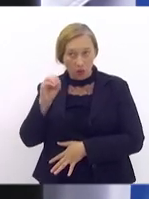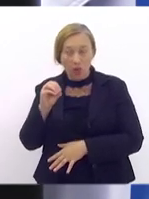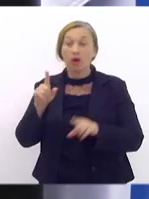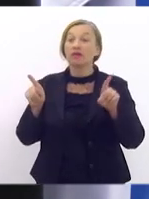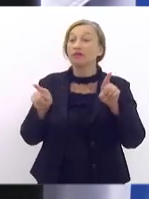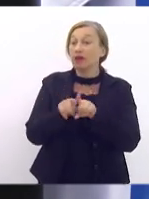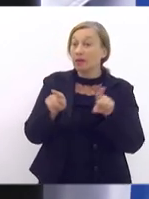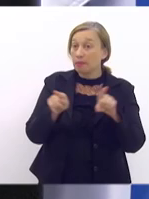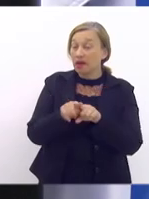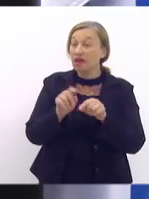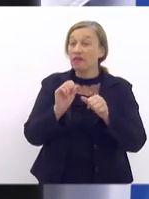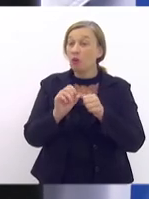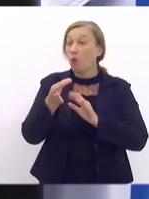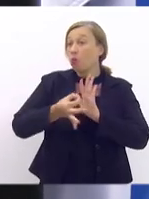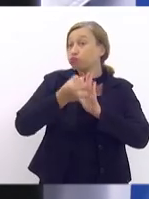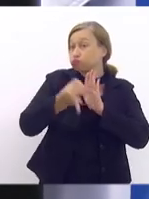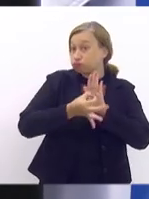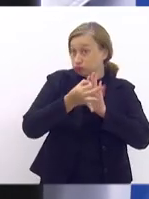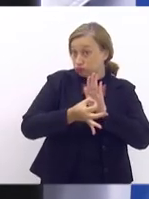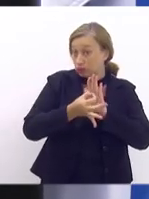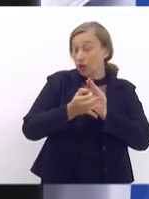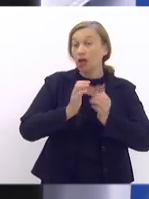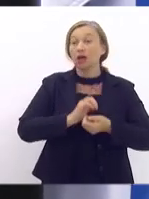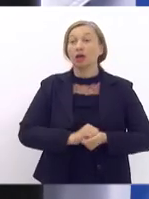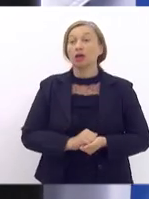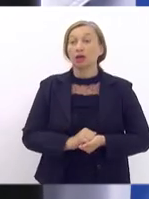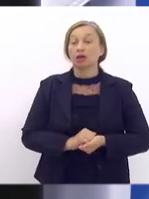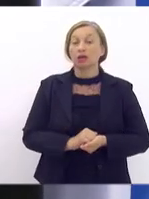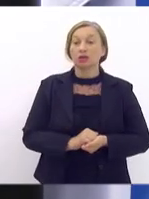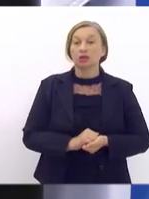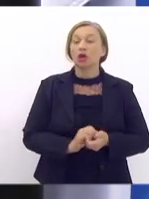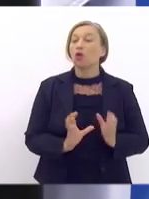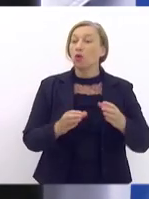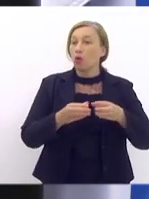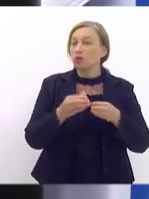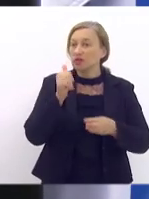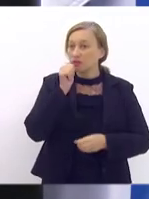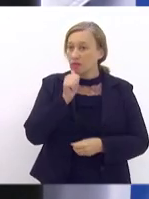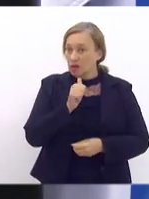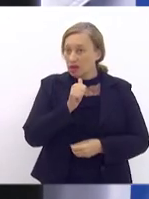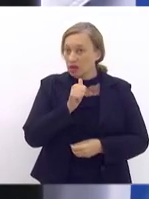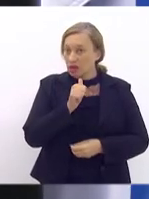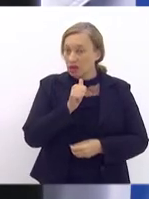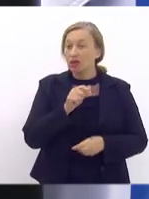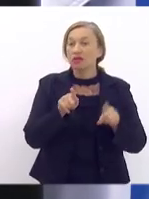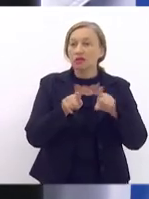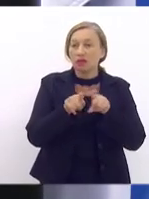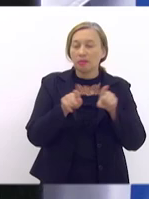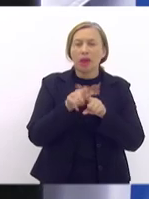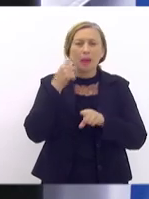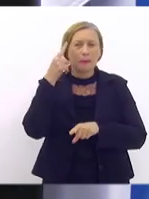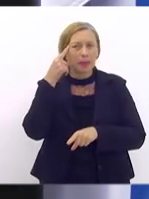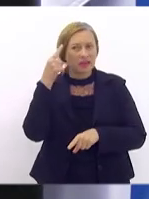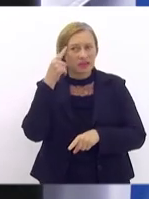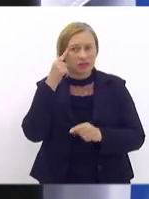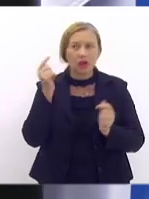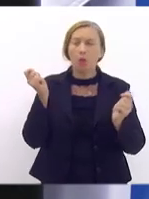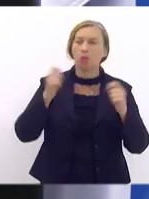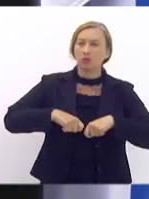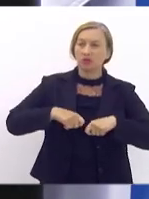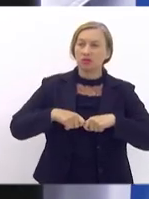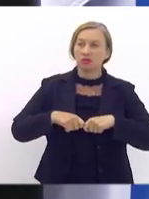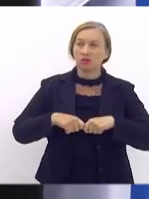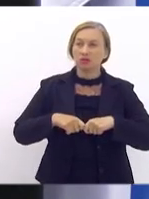também uma sugestão aí à Comissão da Mulher para que também pensasse na possibilidade